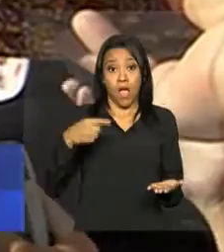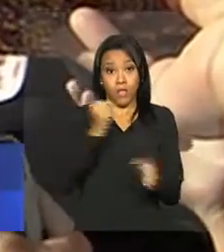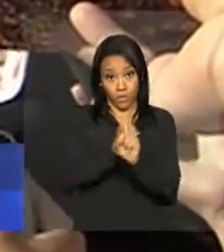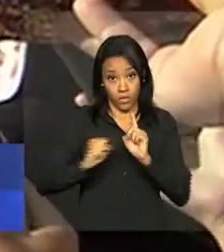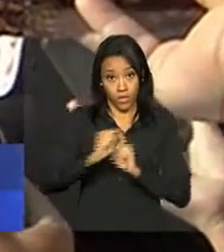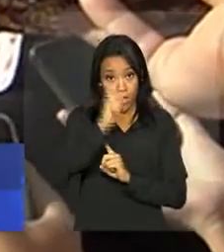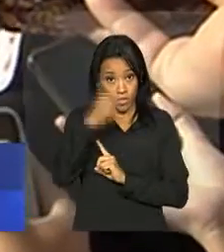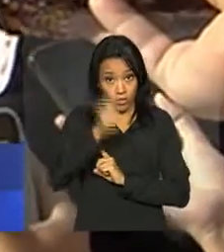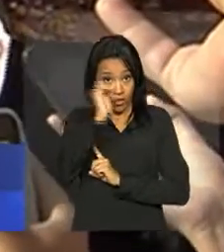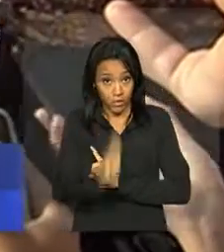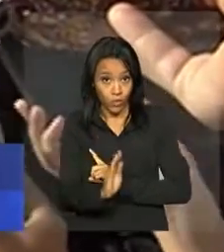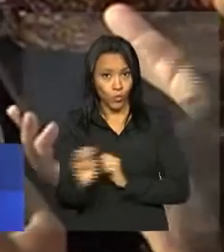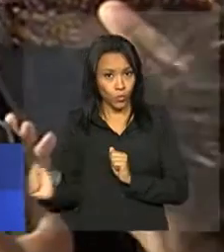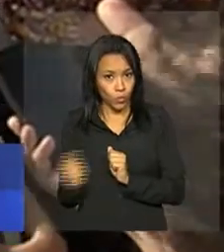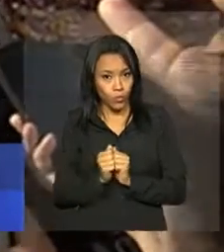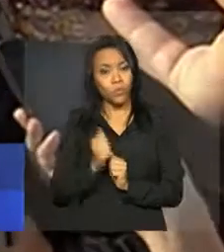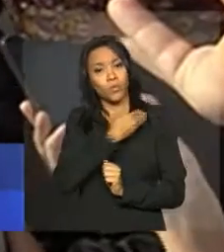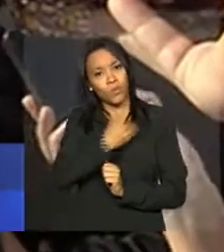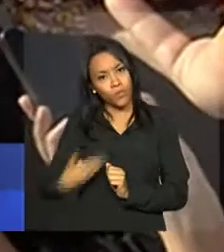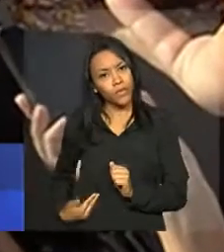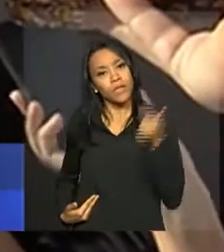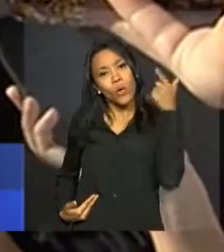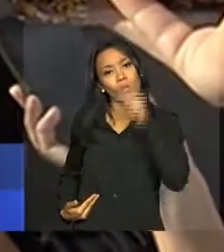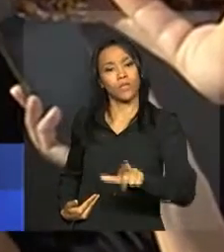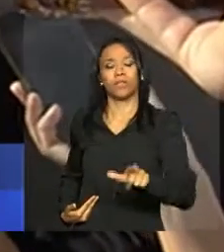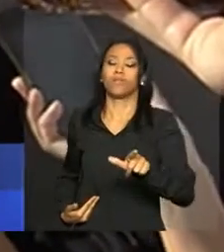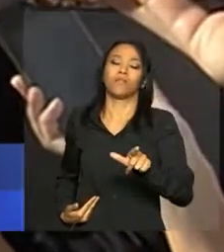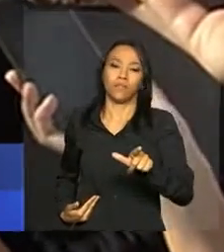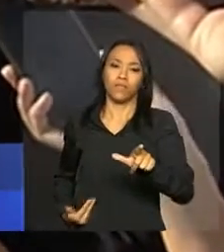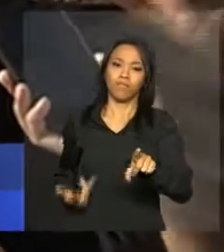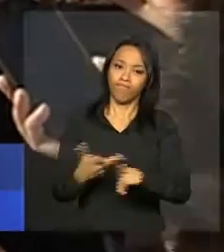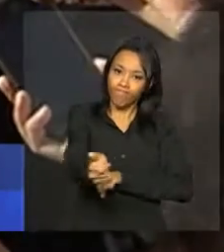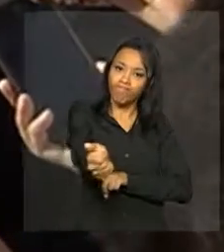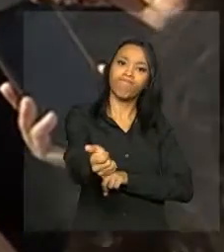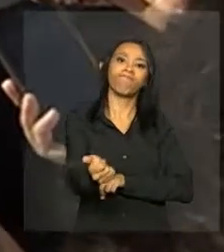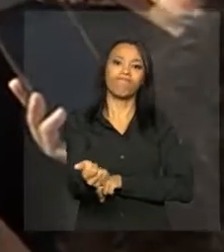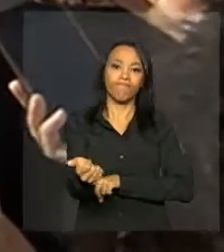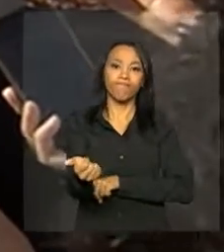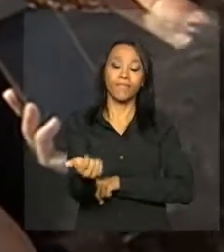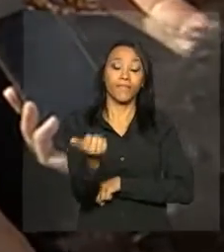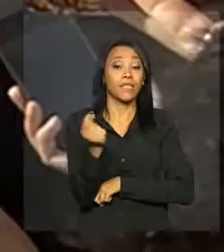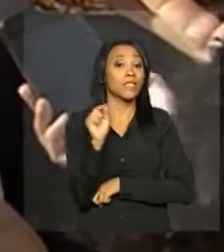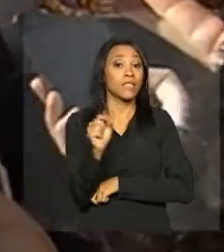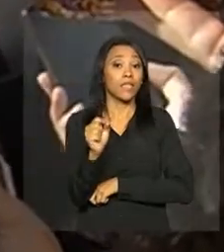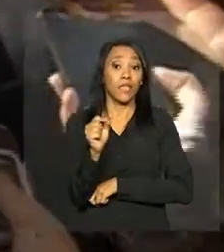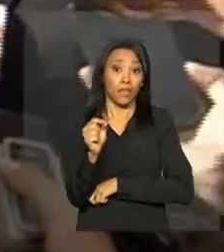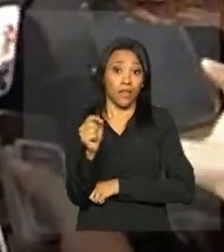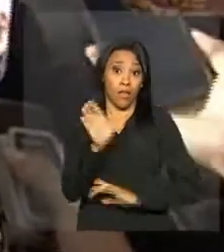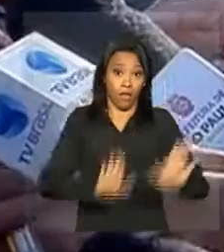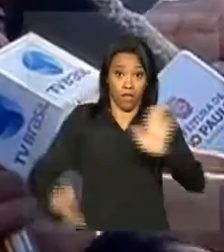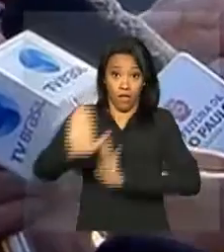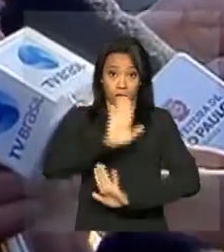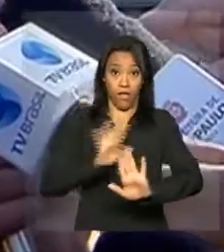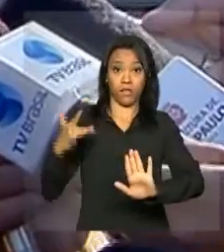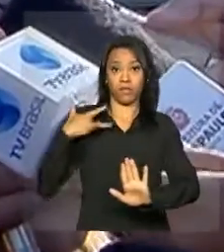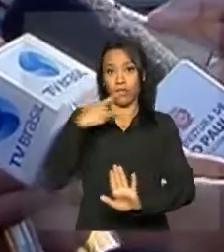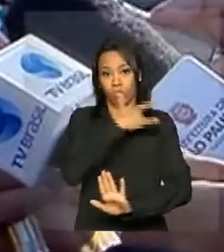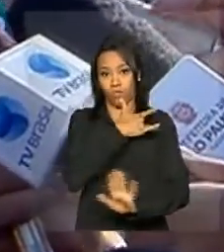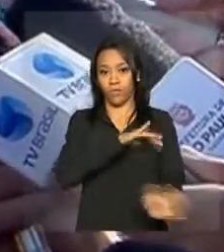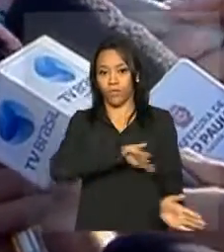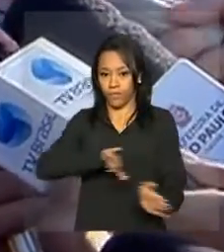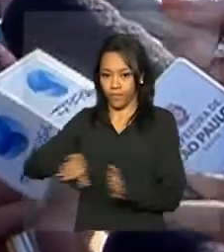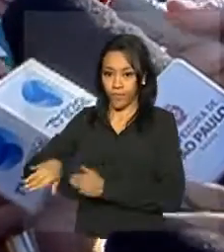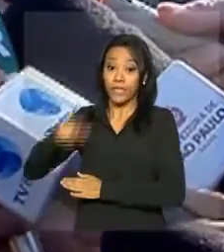tem que ganhar essa causa tem que abraçar essa causa nacional de defesa da saúde pública o